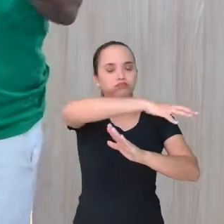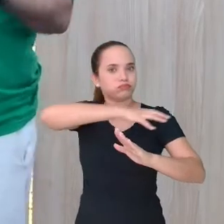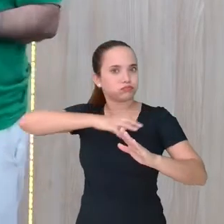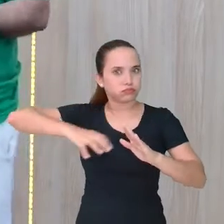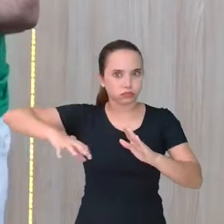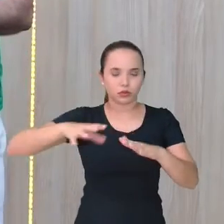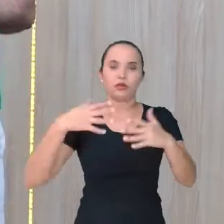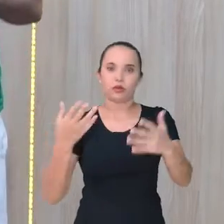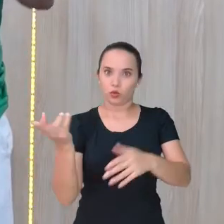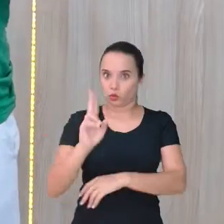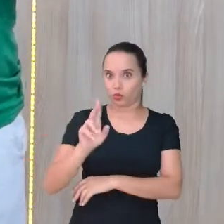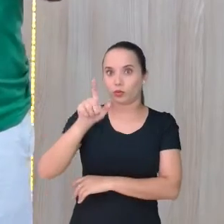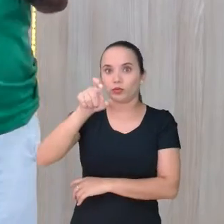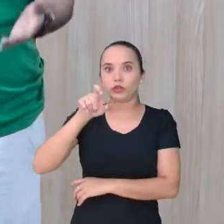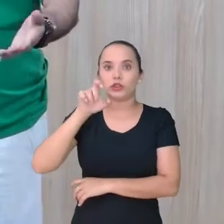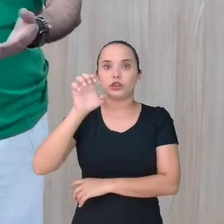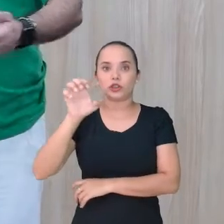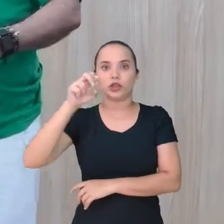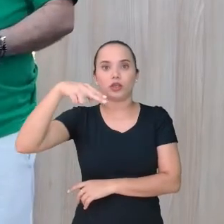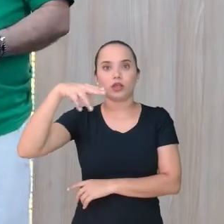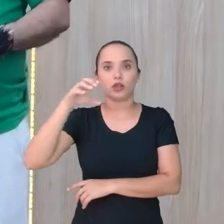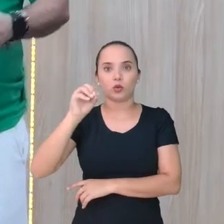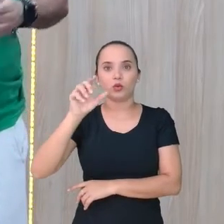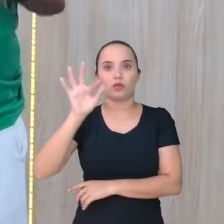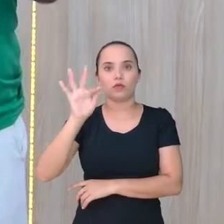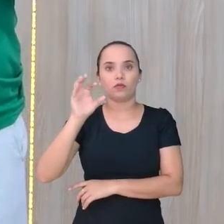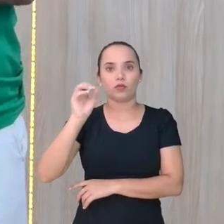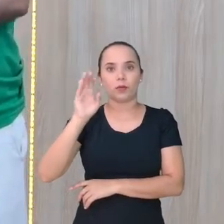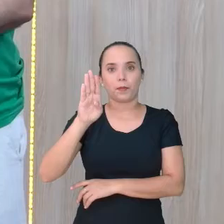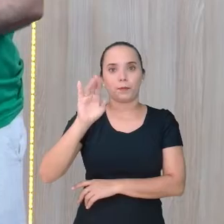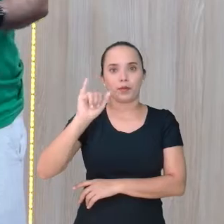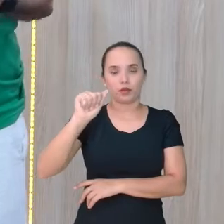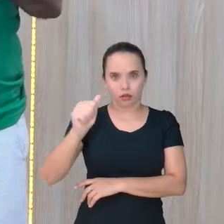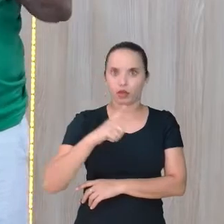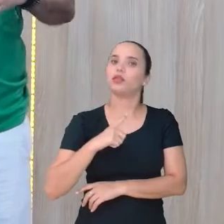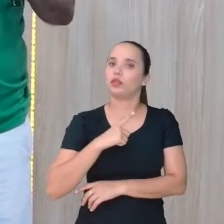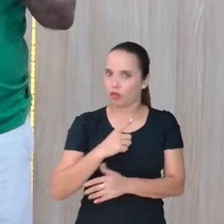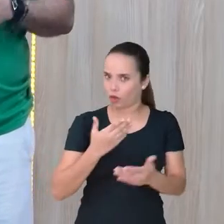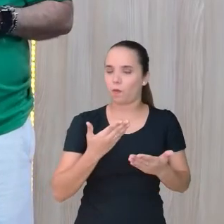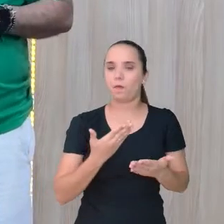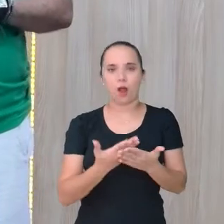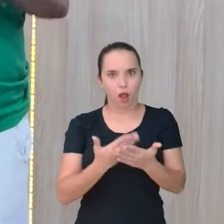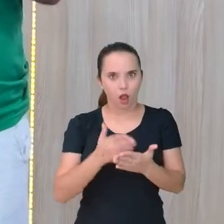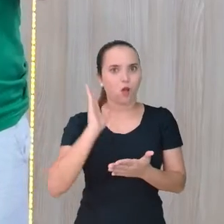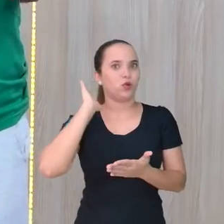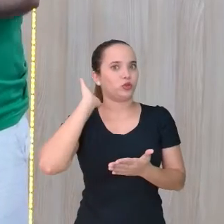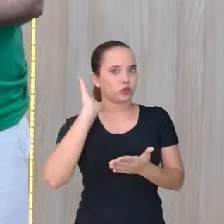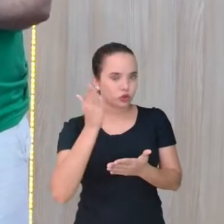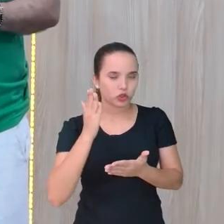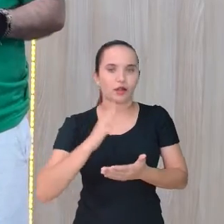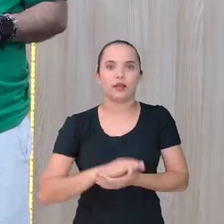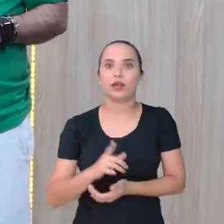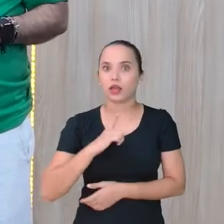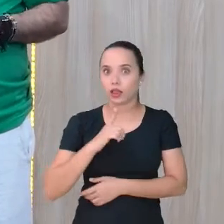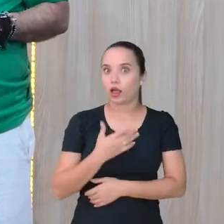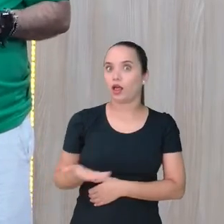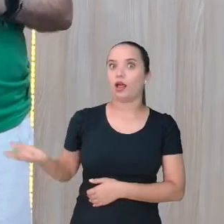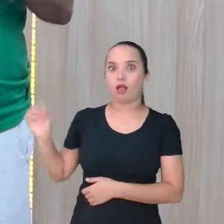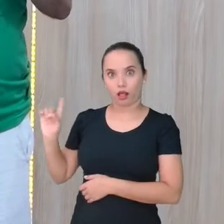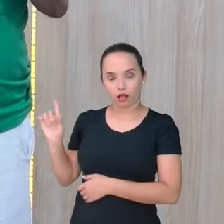de xenofobia, a gente tem também uma aula, né, para a turma, né, uma aula que deve estar lá